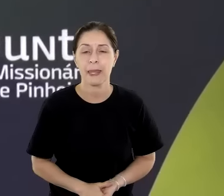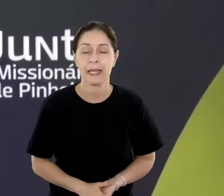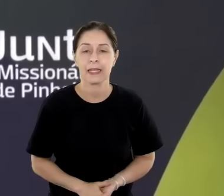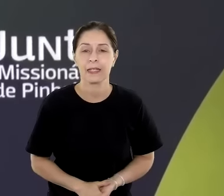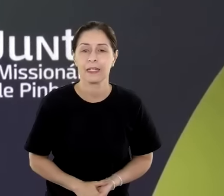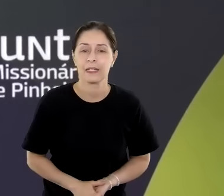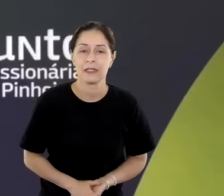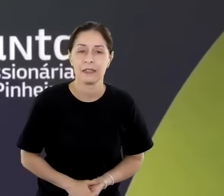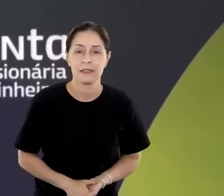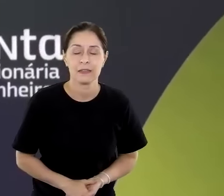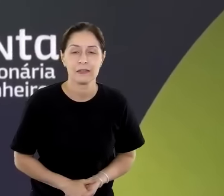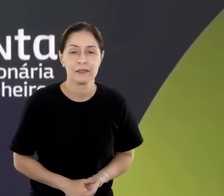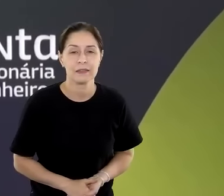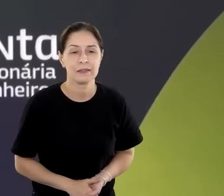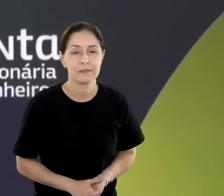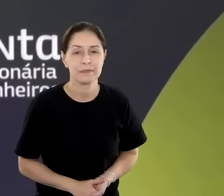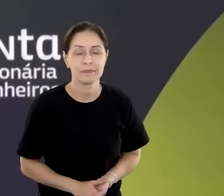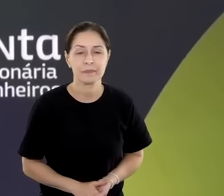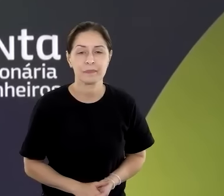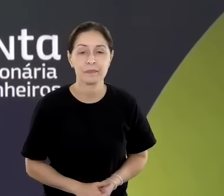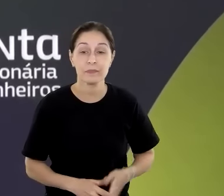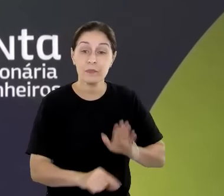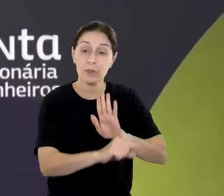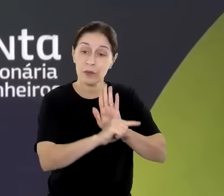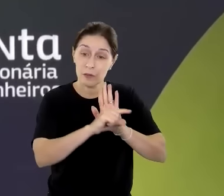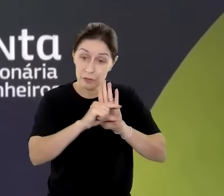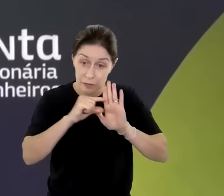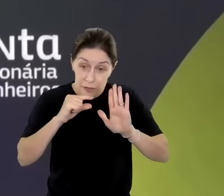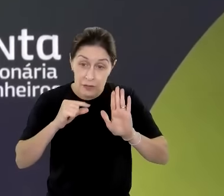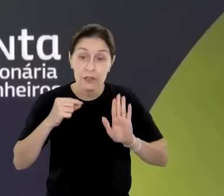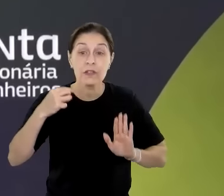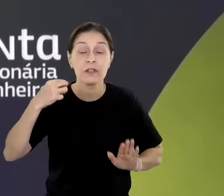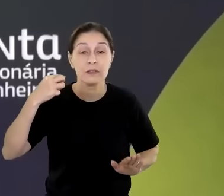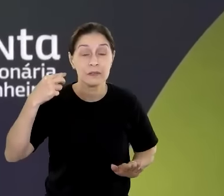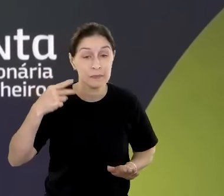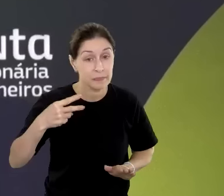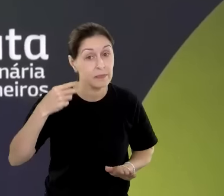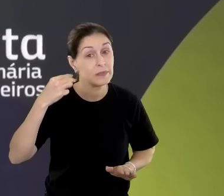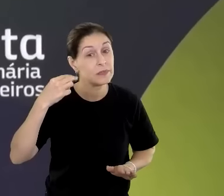cega. Olha o verso 23 comigo.